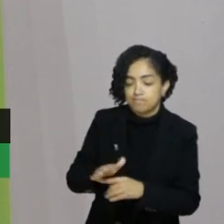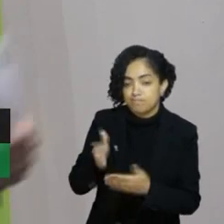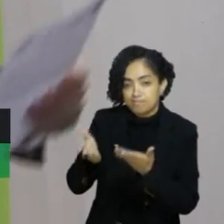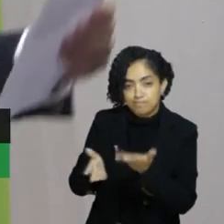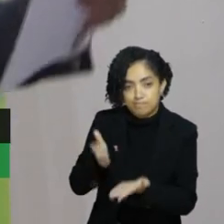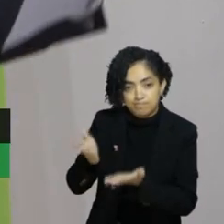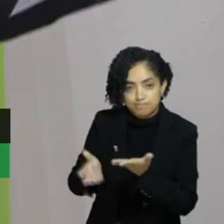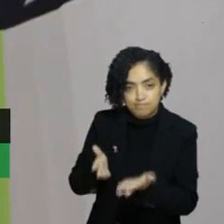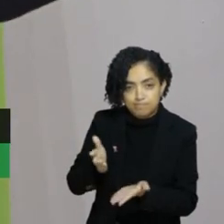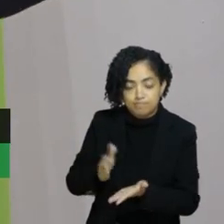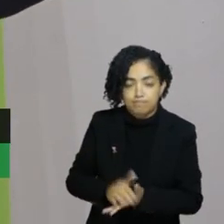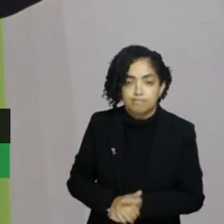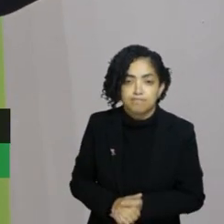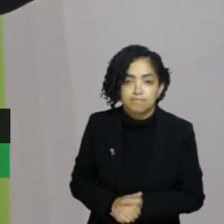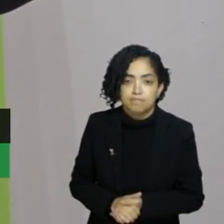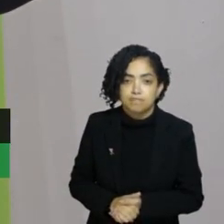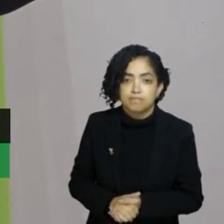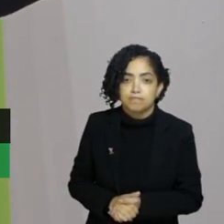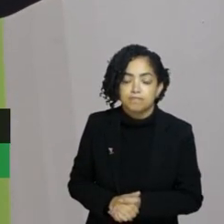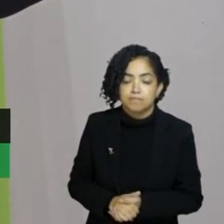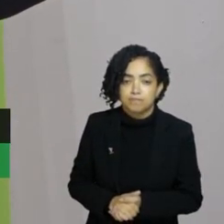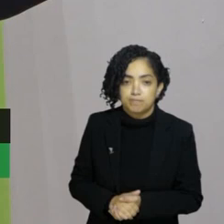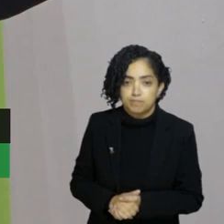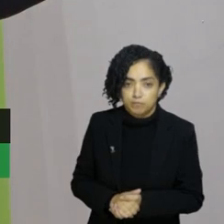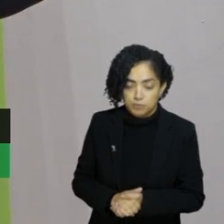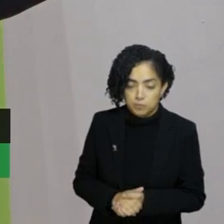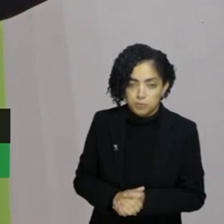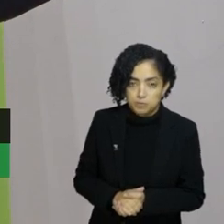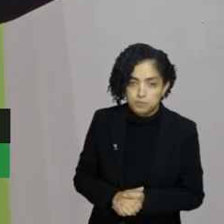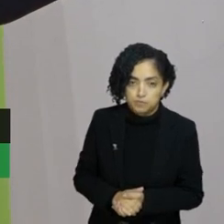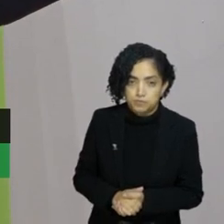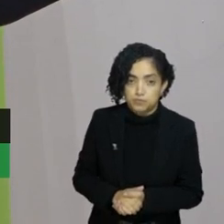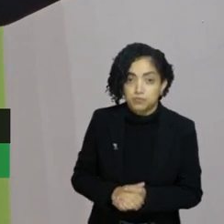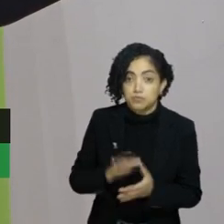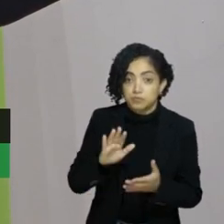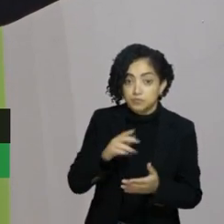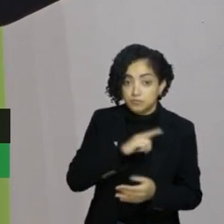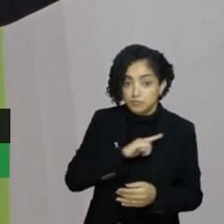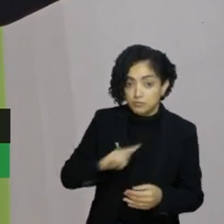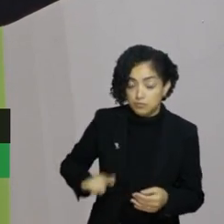Catarina. Está aqui o despacho do governador dizendo que